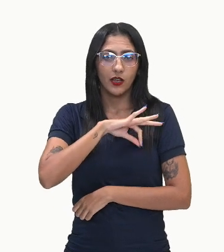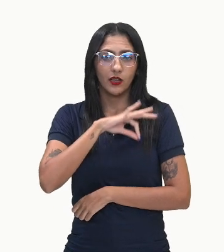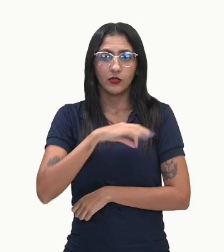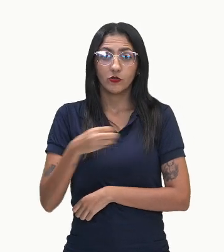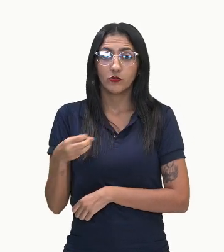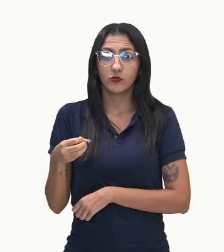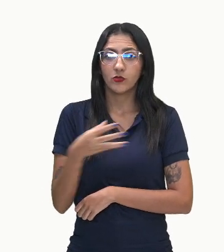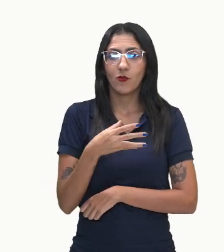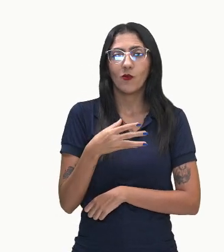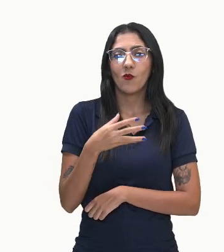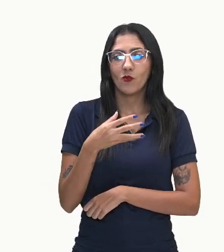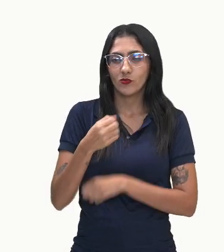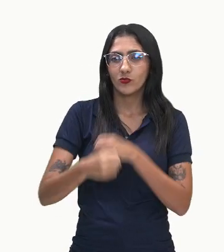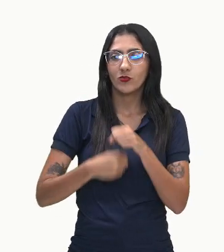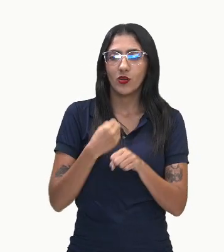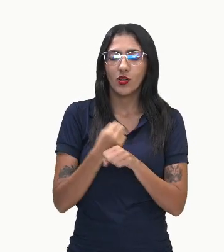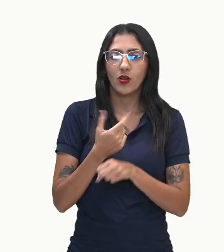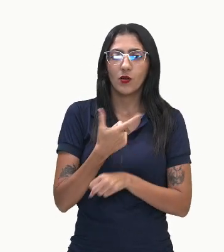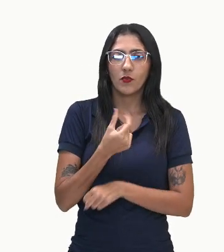R$